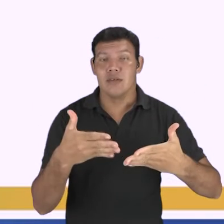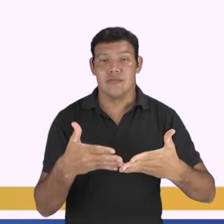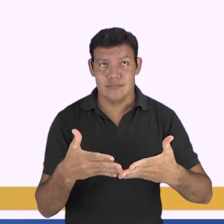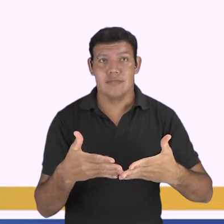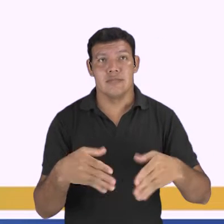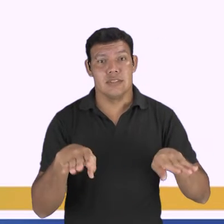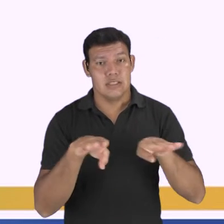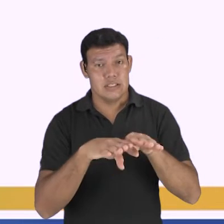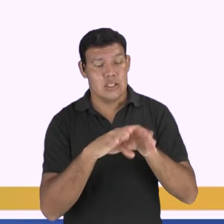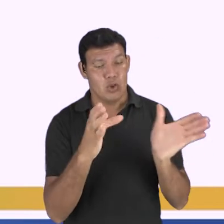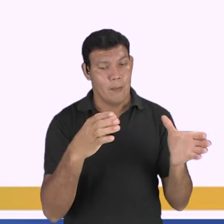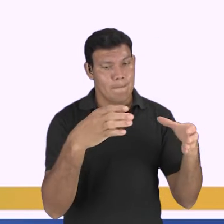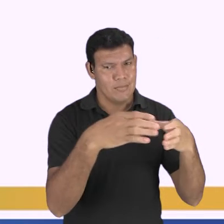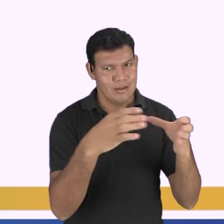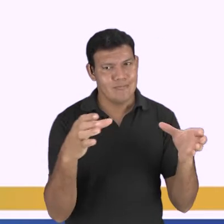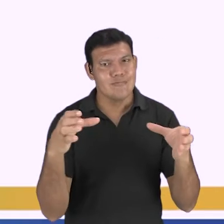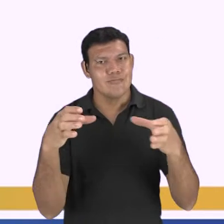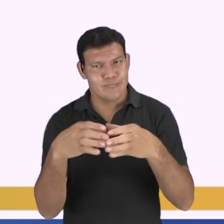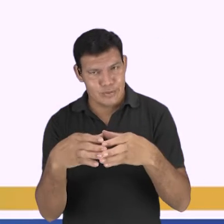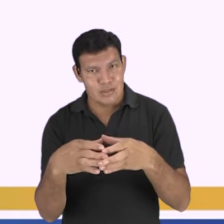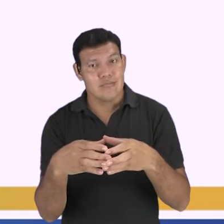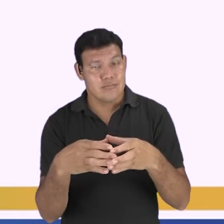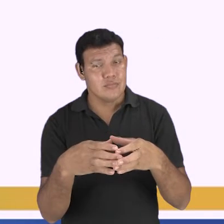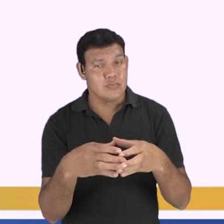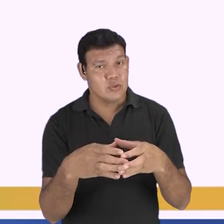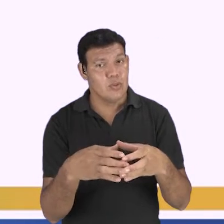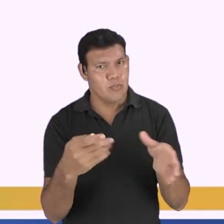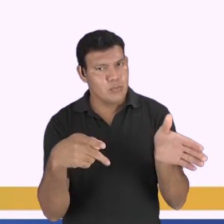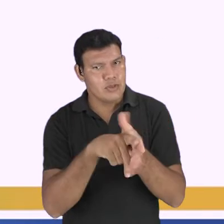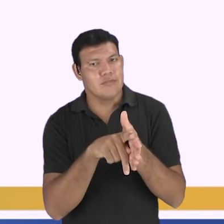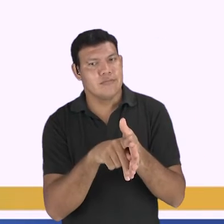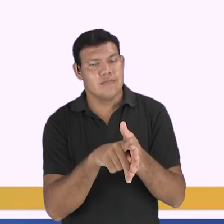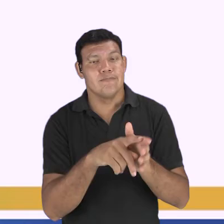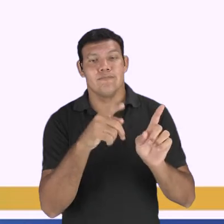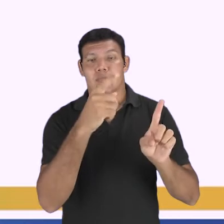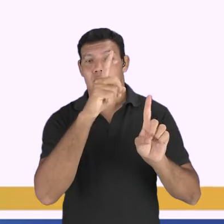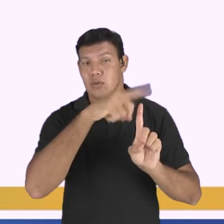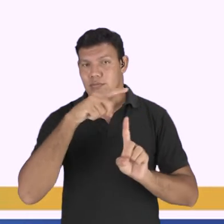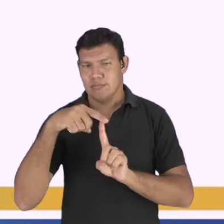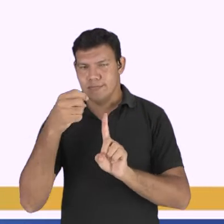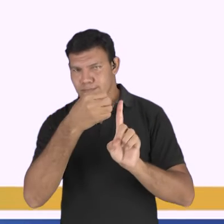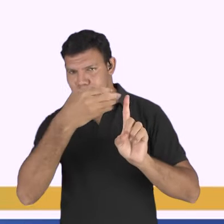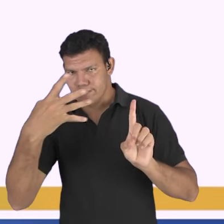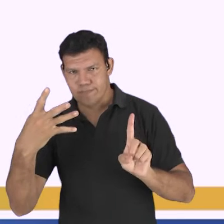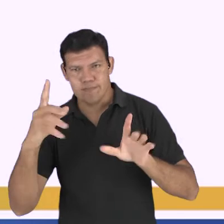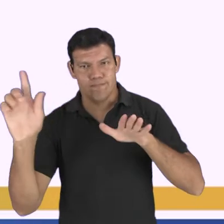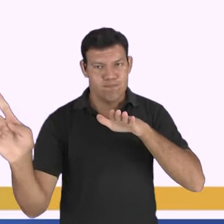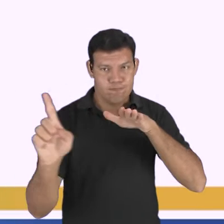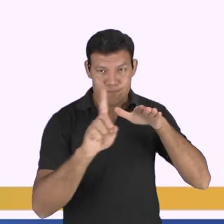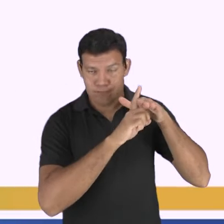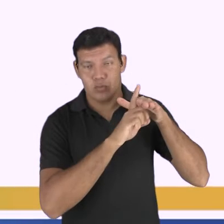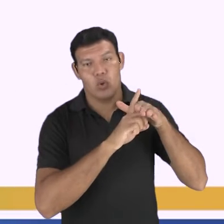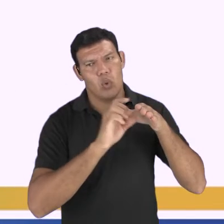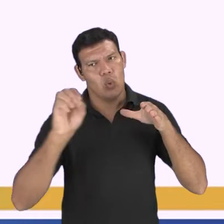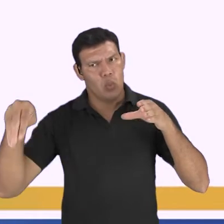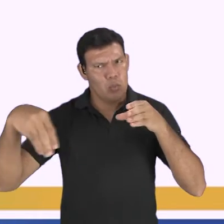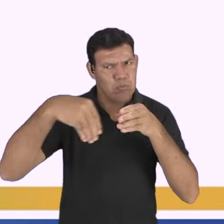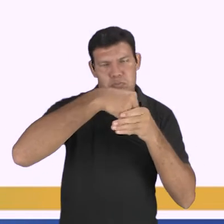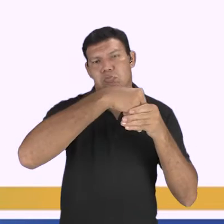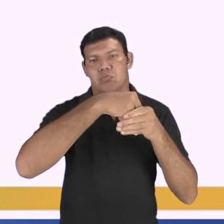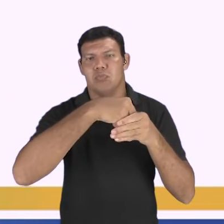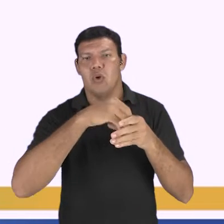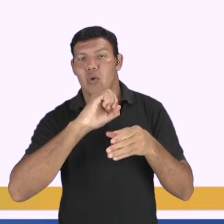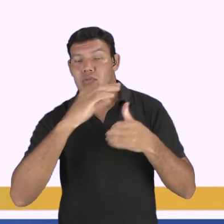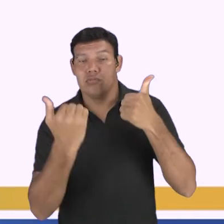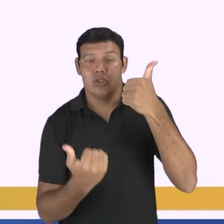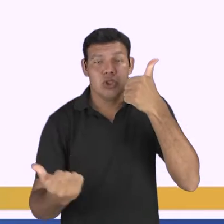estarem agrupados em uma mesma categoria, os operadores eles não podem ser inseridos ou substituídos apenas com base